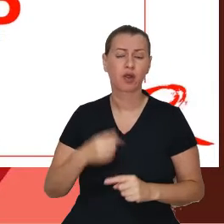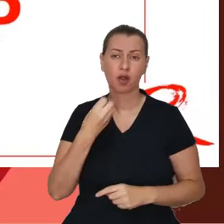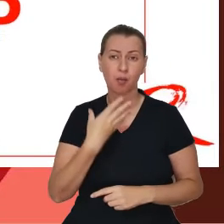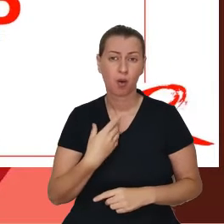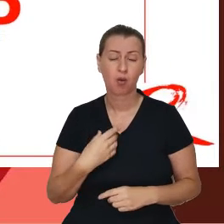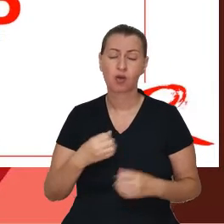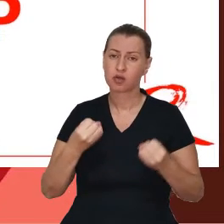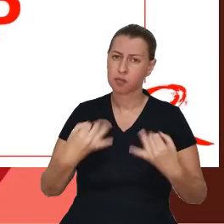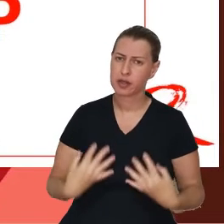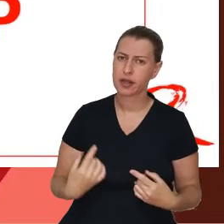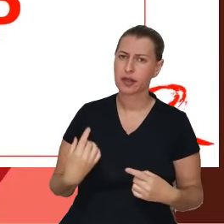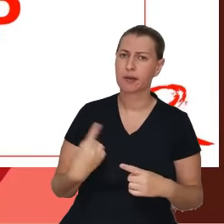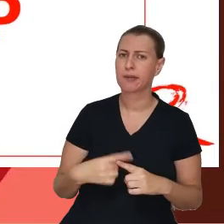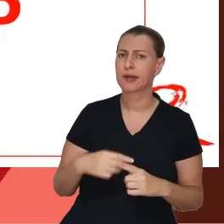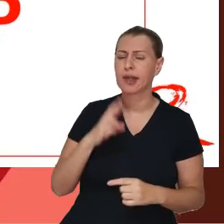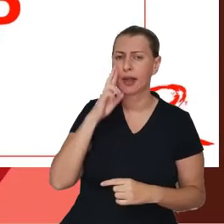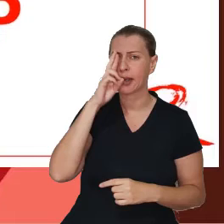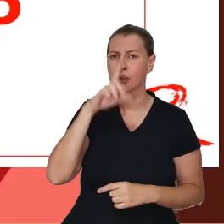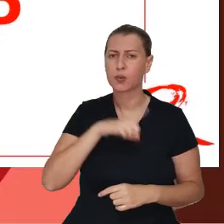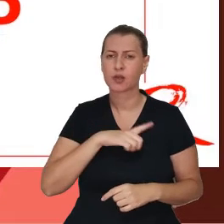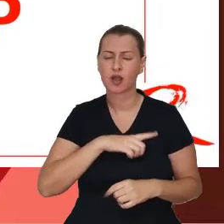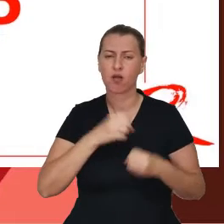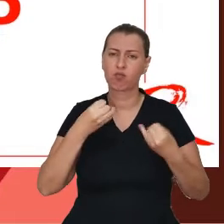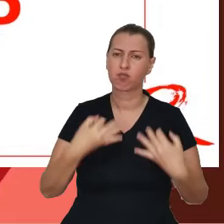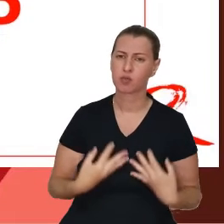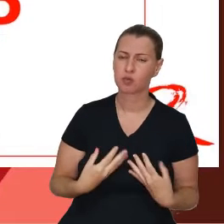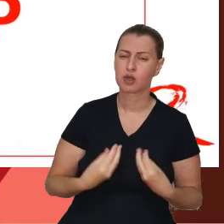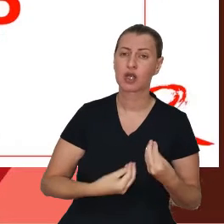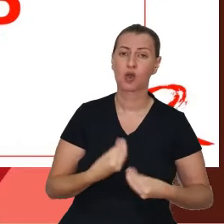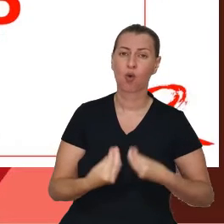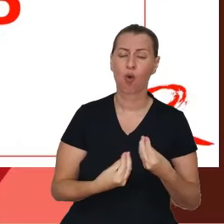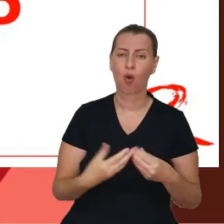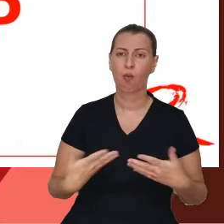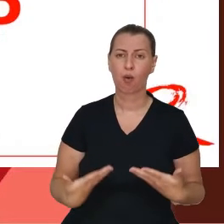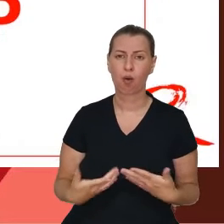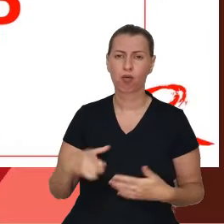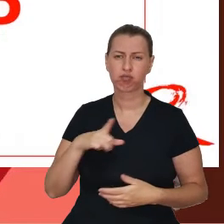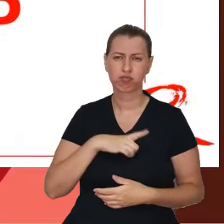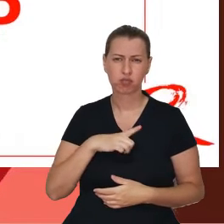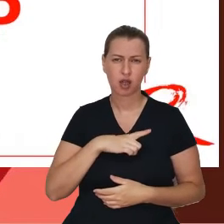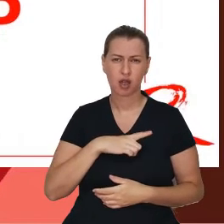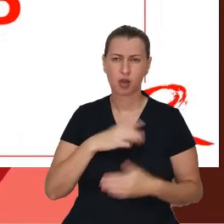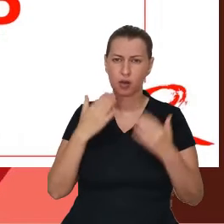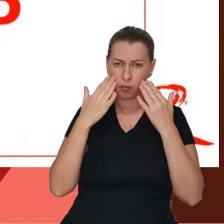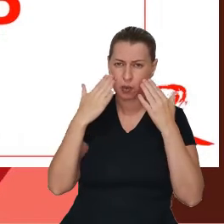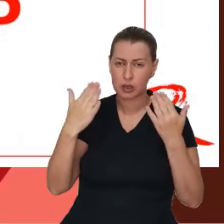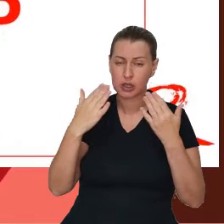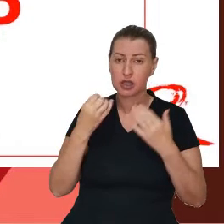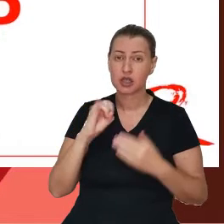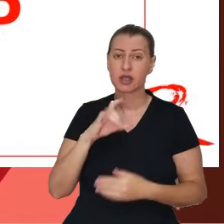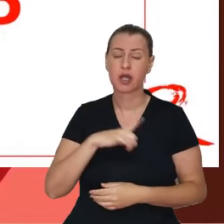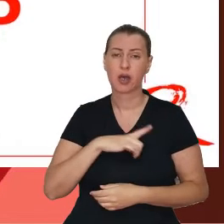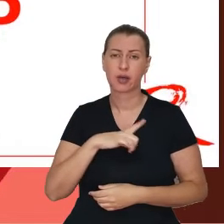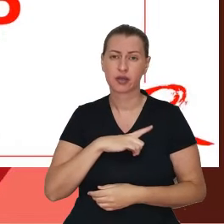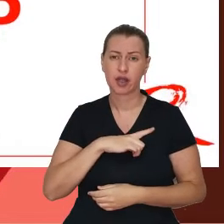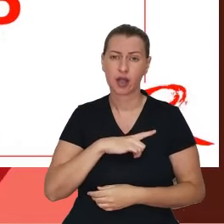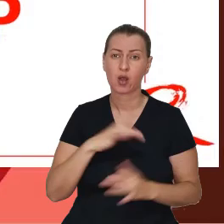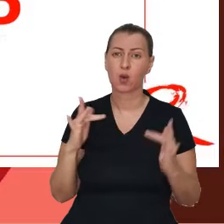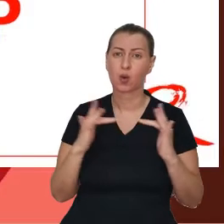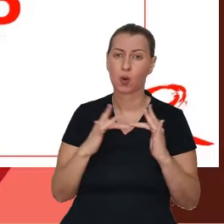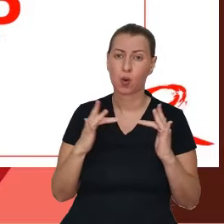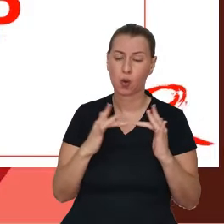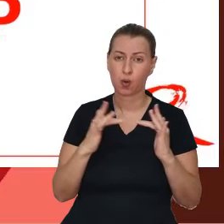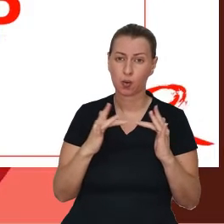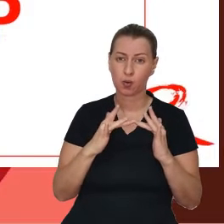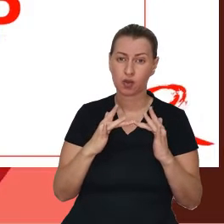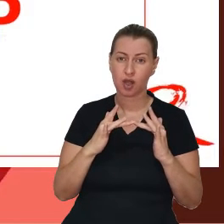que teve, né, que tipo de exposição que foi. É considerado exposição quando eu tenho um contato ou com